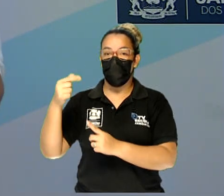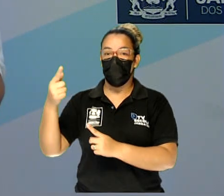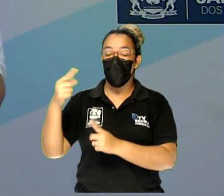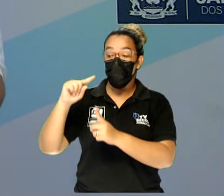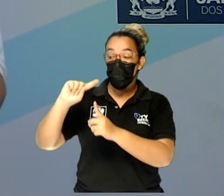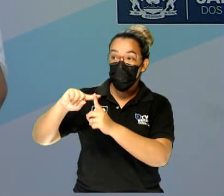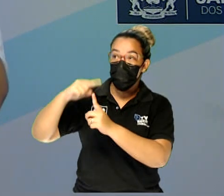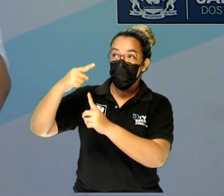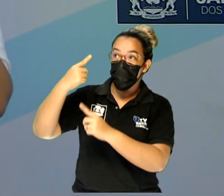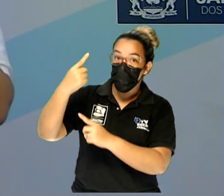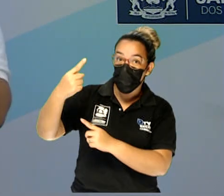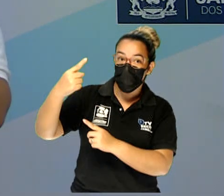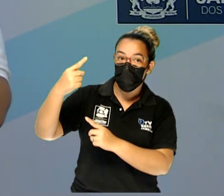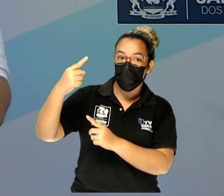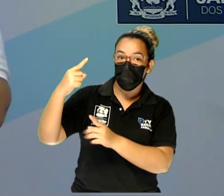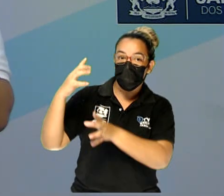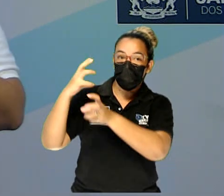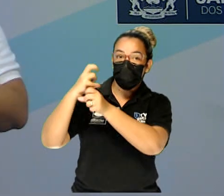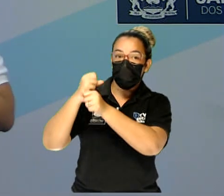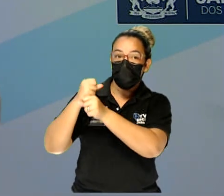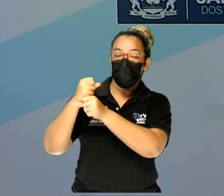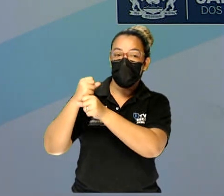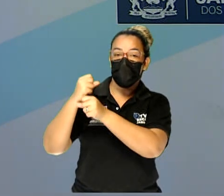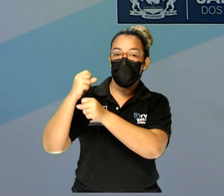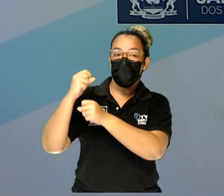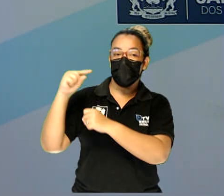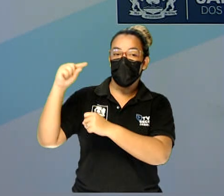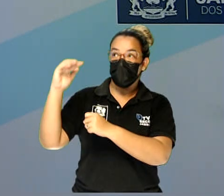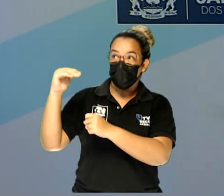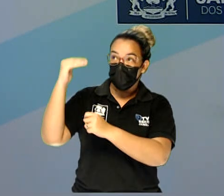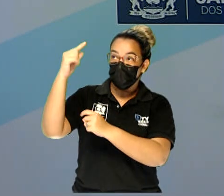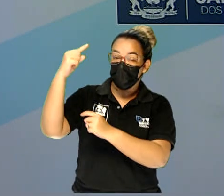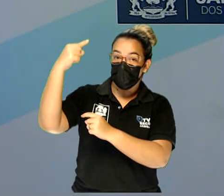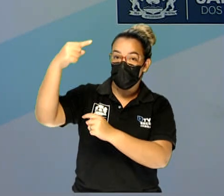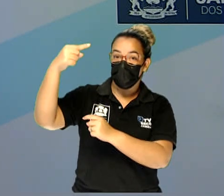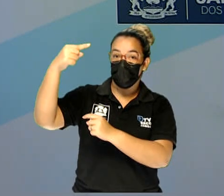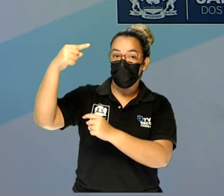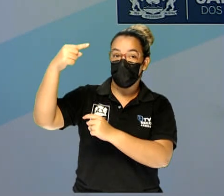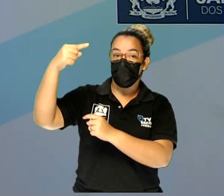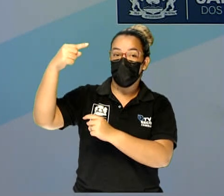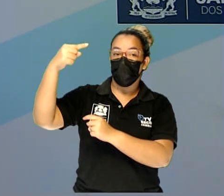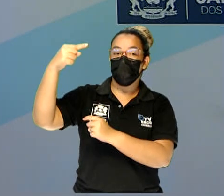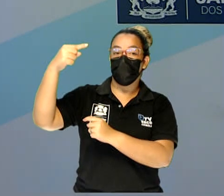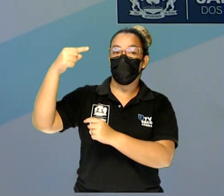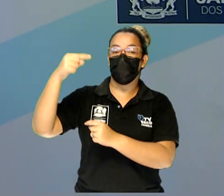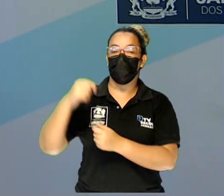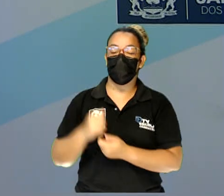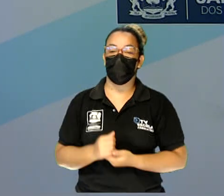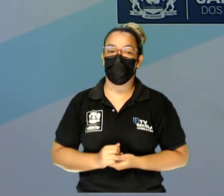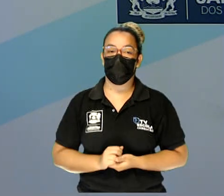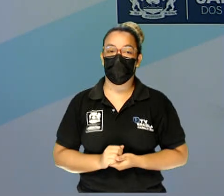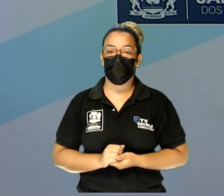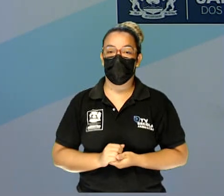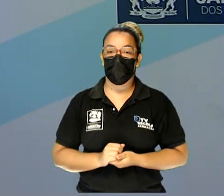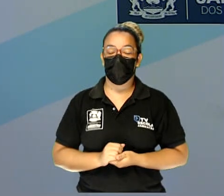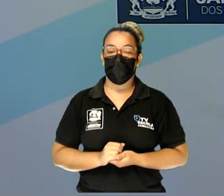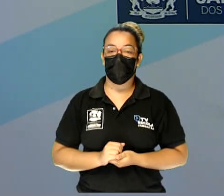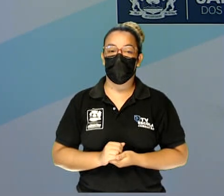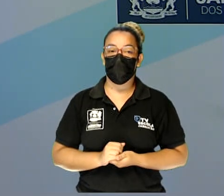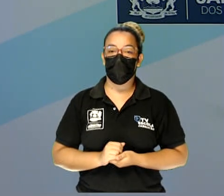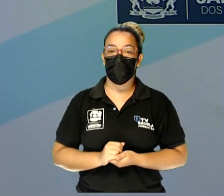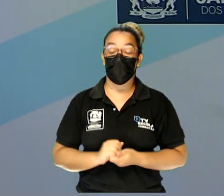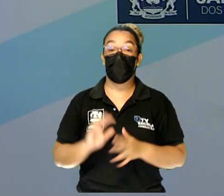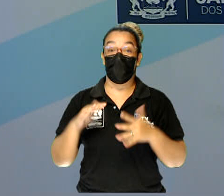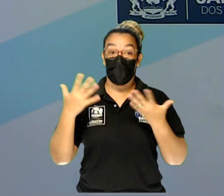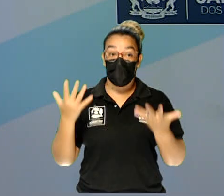minha uma dezena que foi agrupada com as 10 unidades, veio para cá, para a classe da dezena, certo?